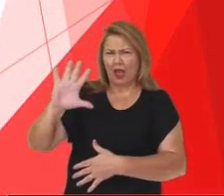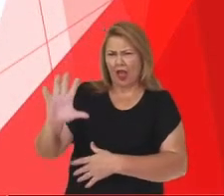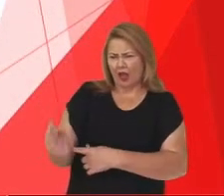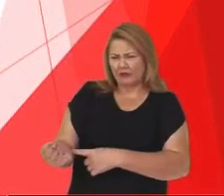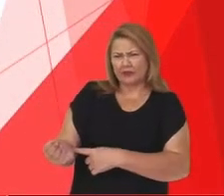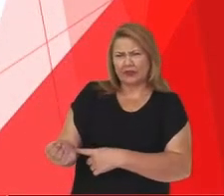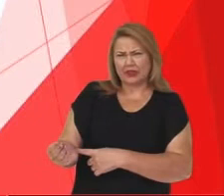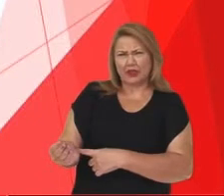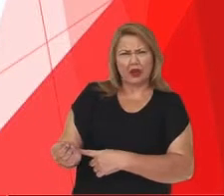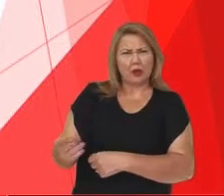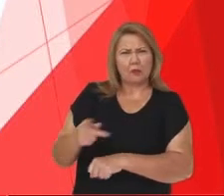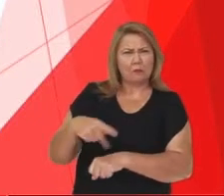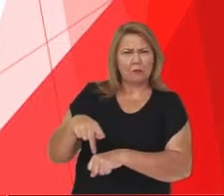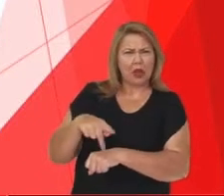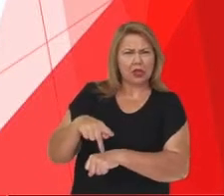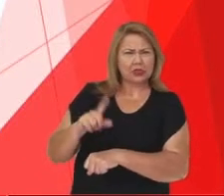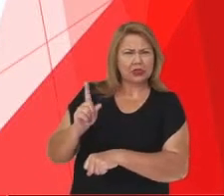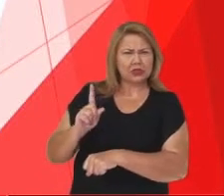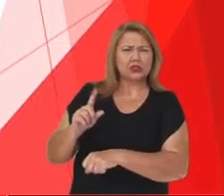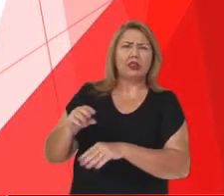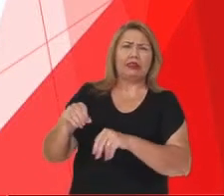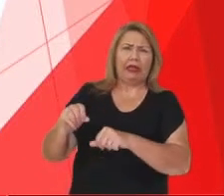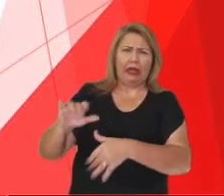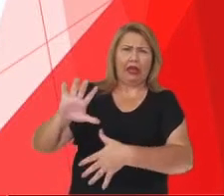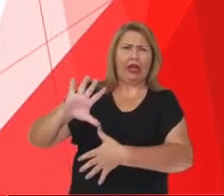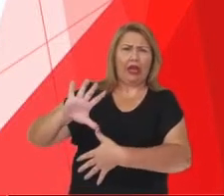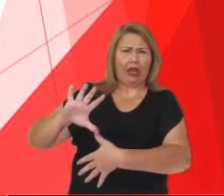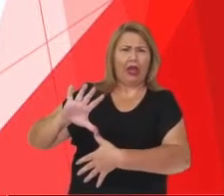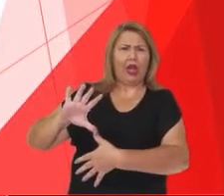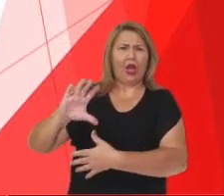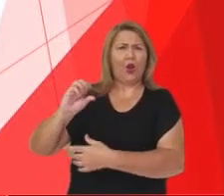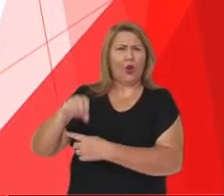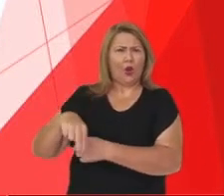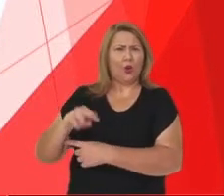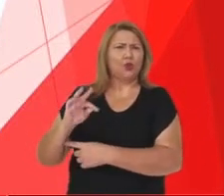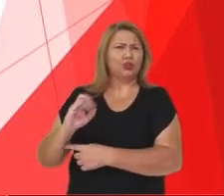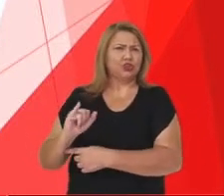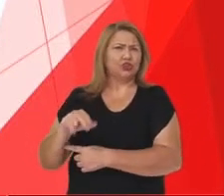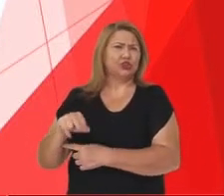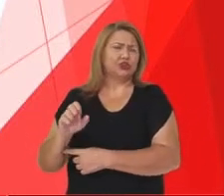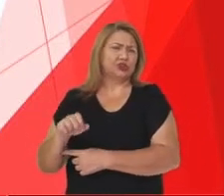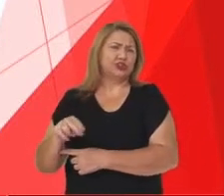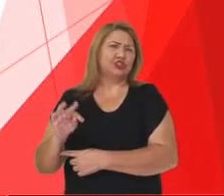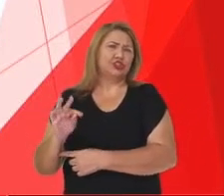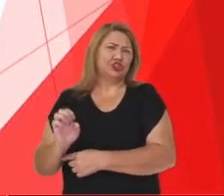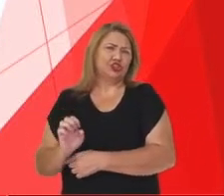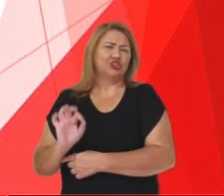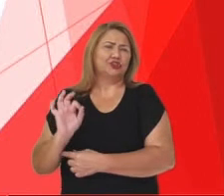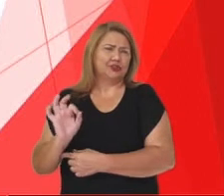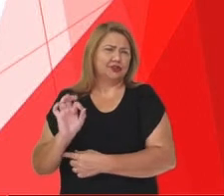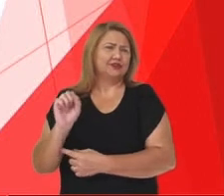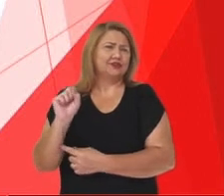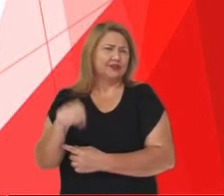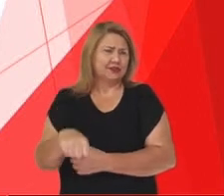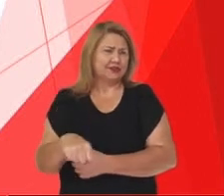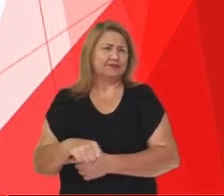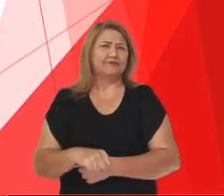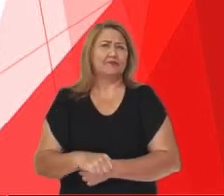África não é um país, é um continente? Isso aí, meu irmão, a África é um continente. A África e a